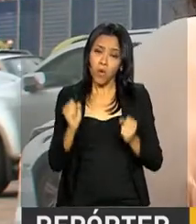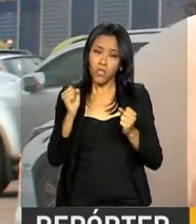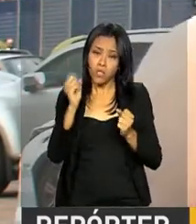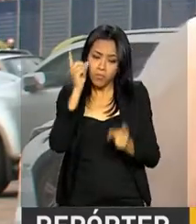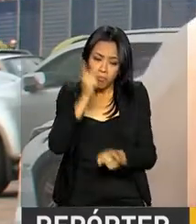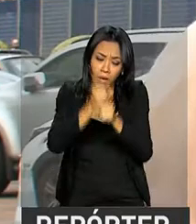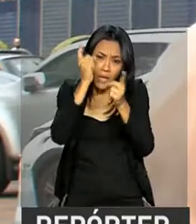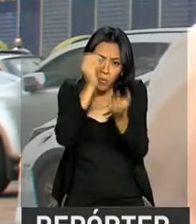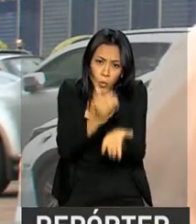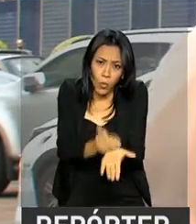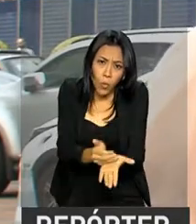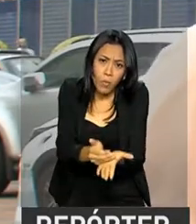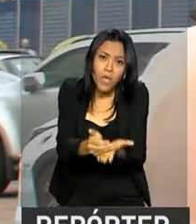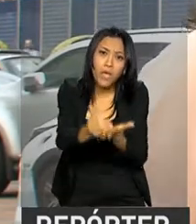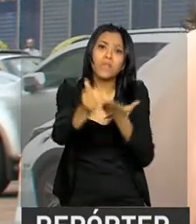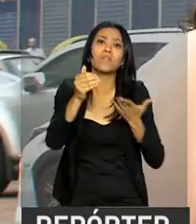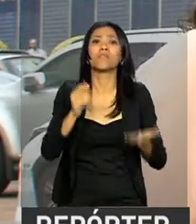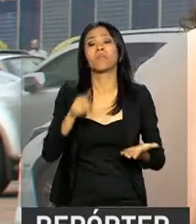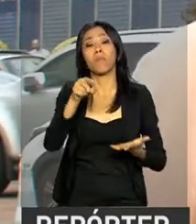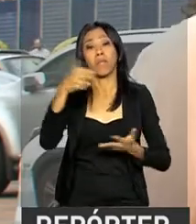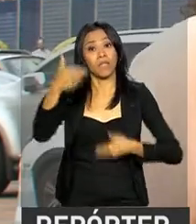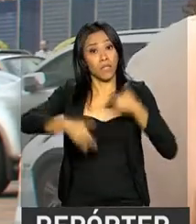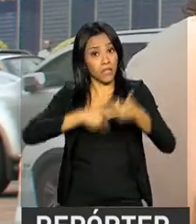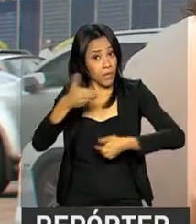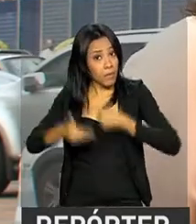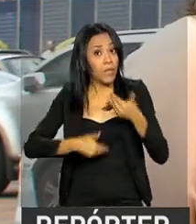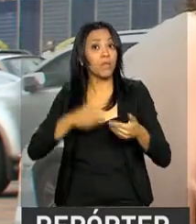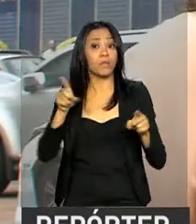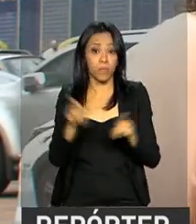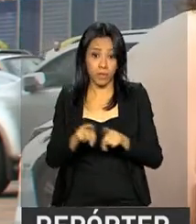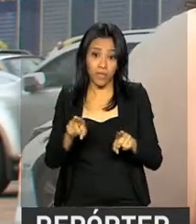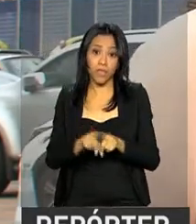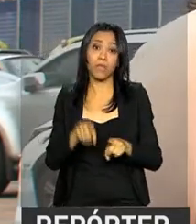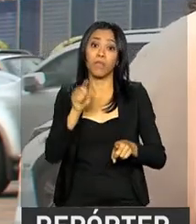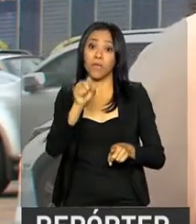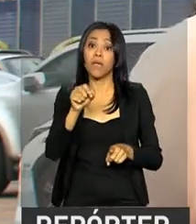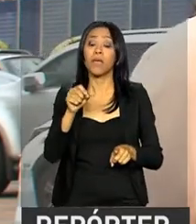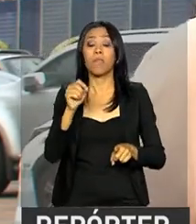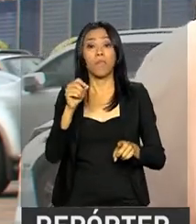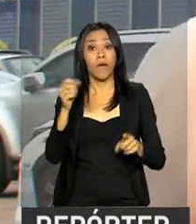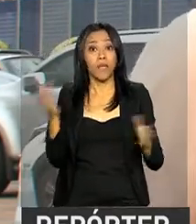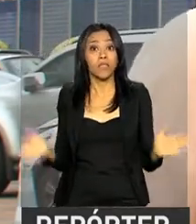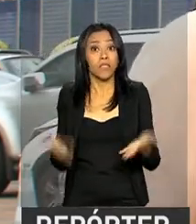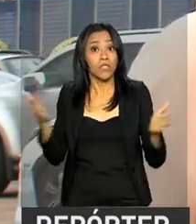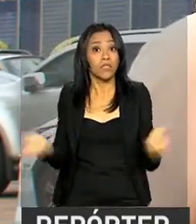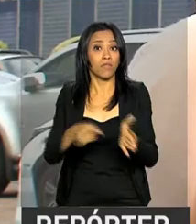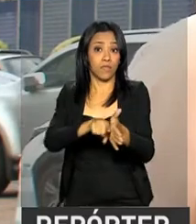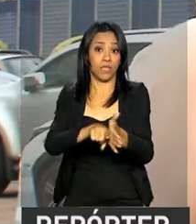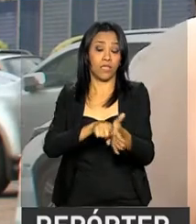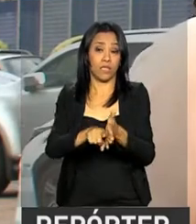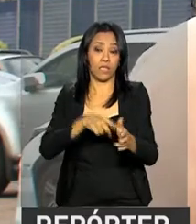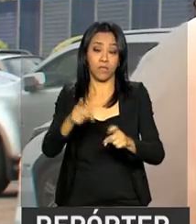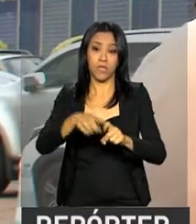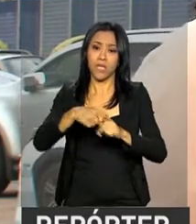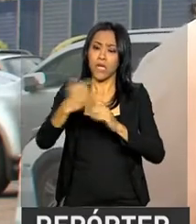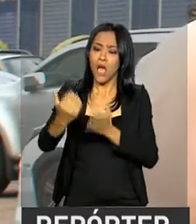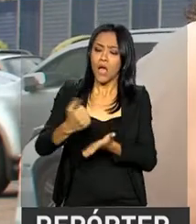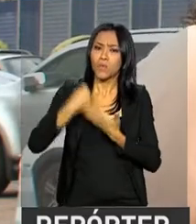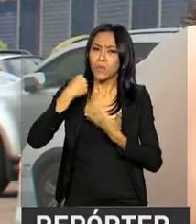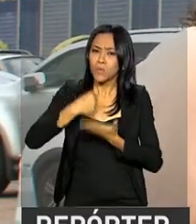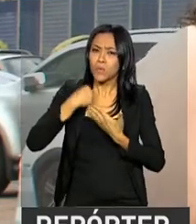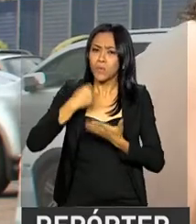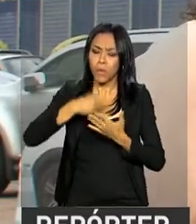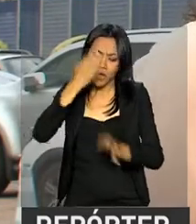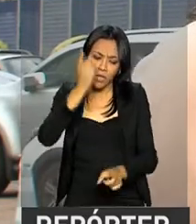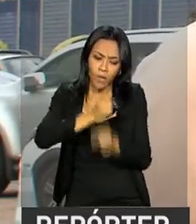aumentando as chances de tratamento e de cura para incentivar a realização de exames que auxiliam nesse diagnóstico